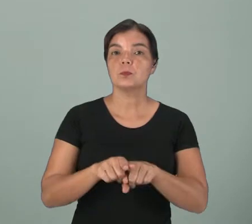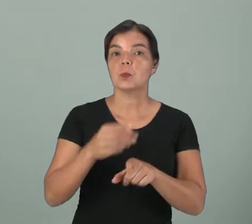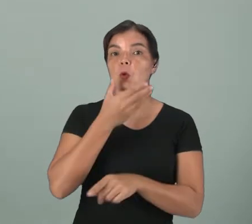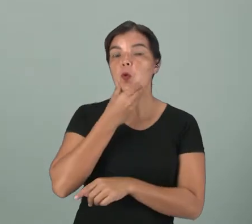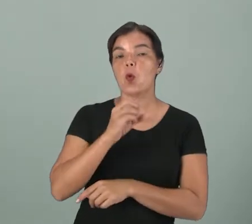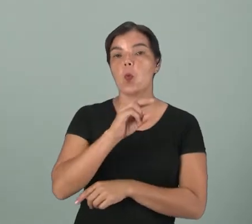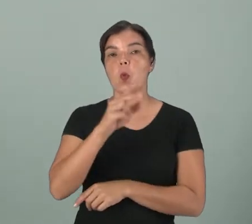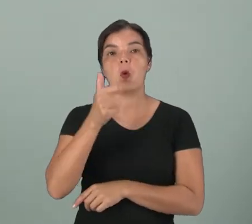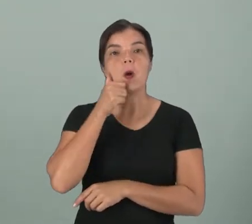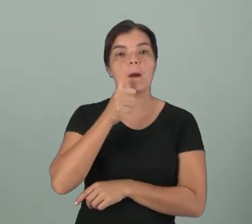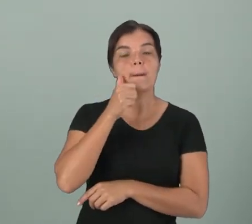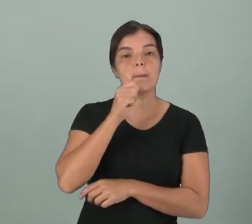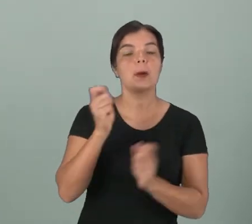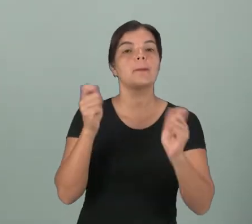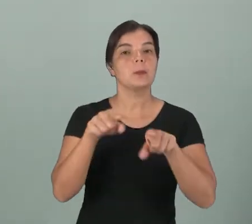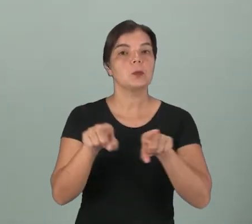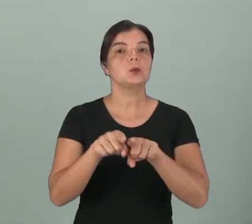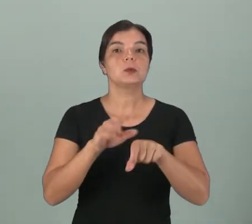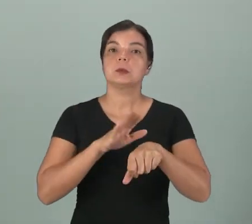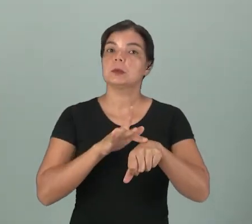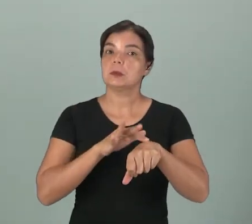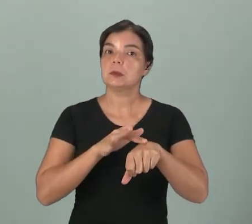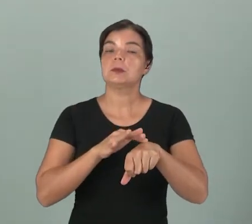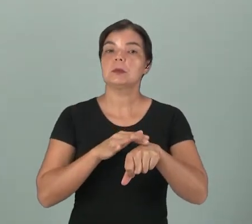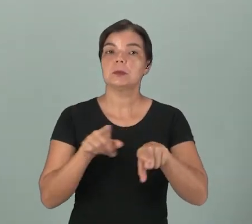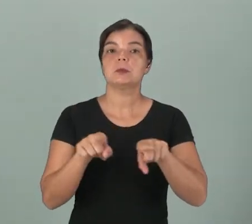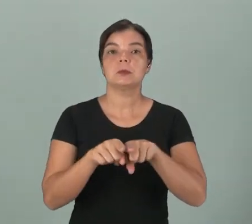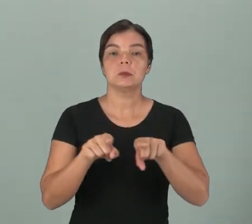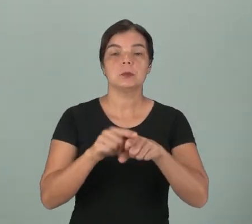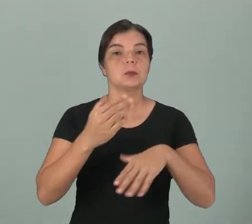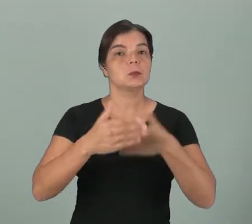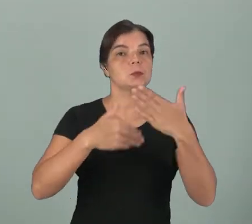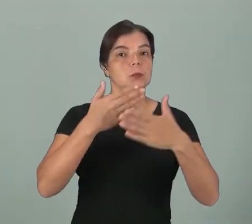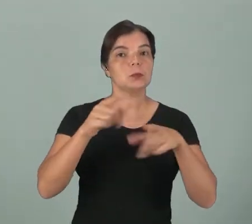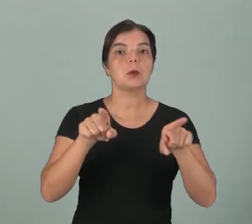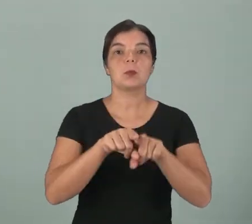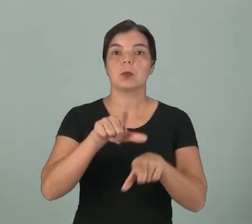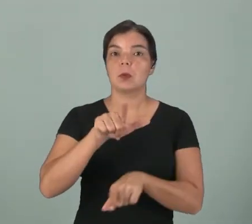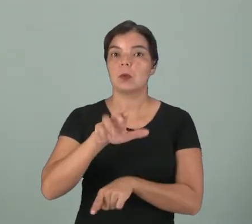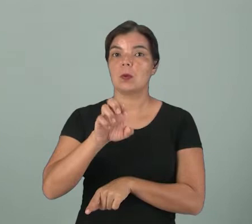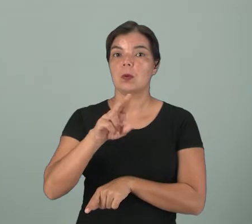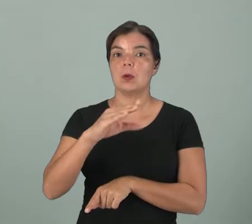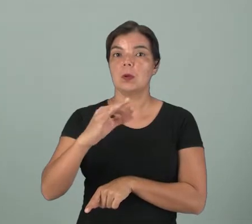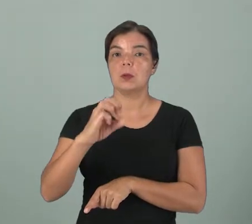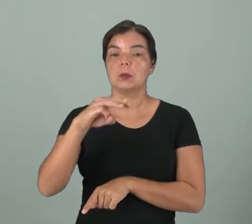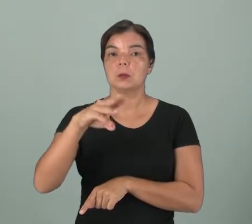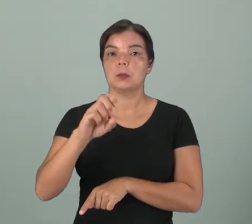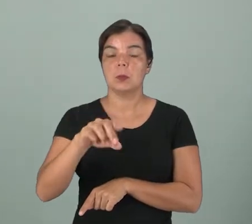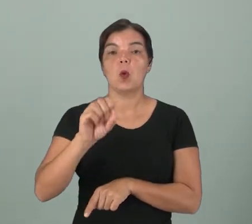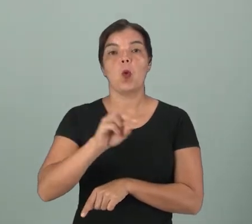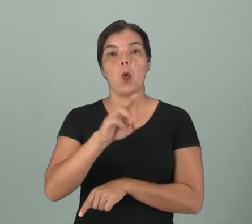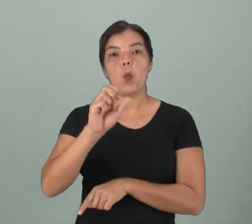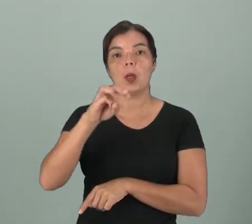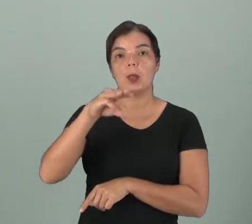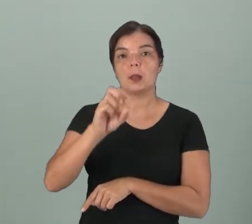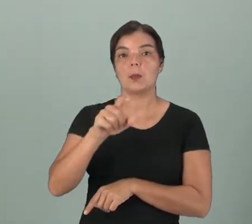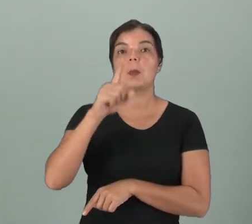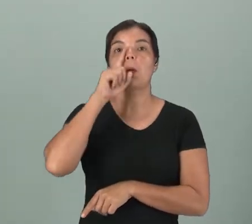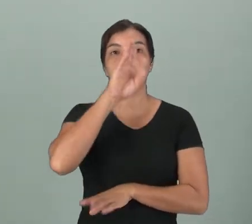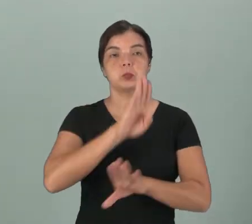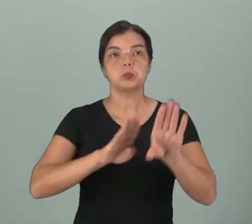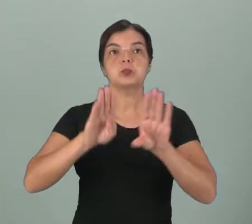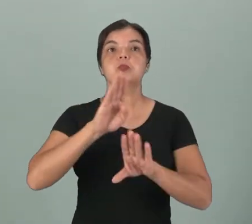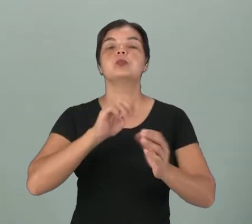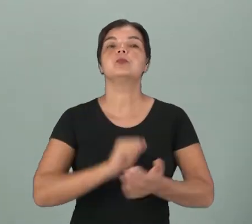o homem ou a mulher eles podem estar doentes, podem desenvolver até uma leucemia ou uma anemia muito grave.